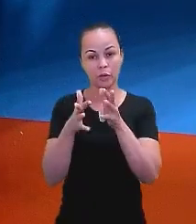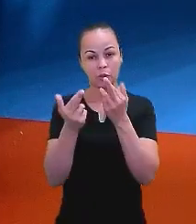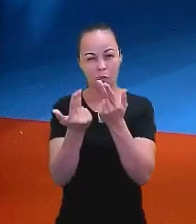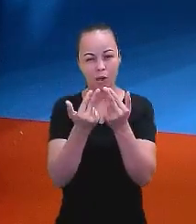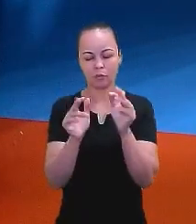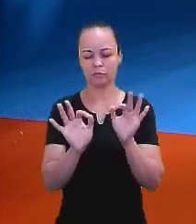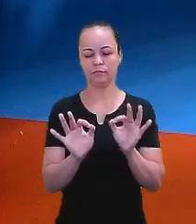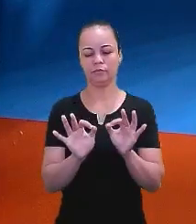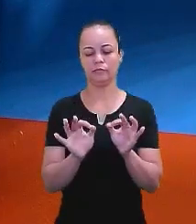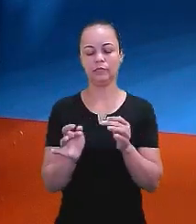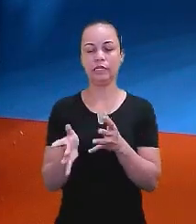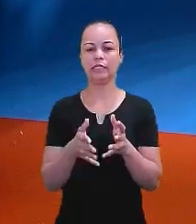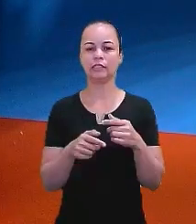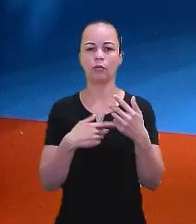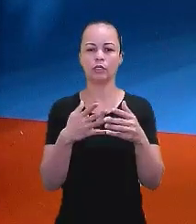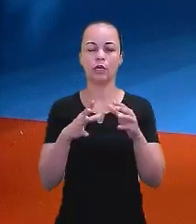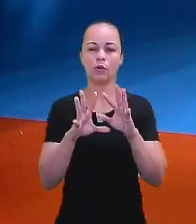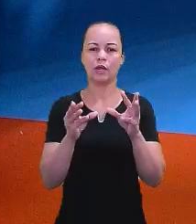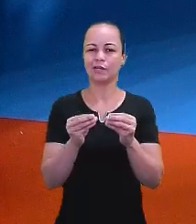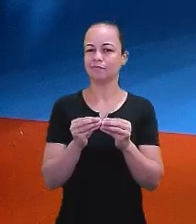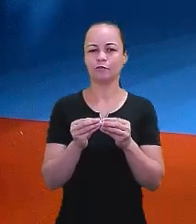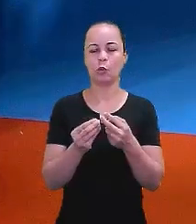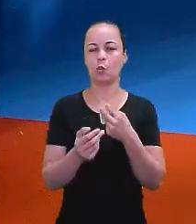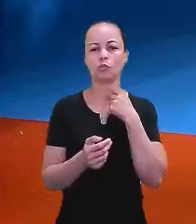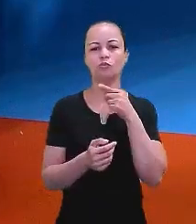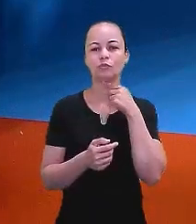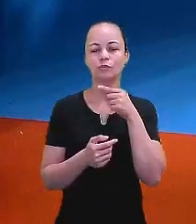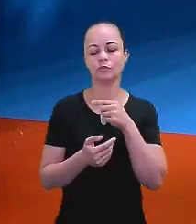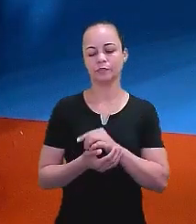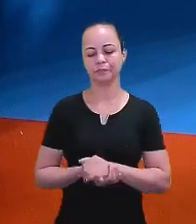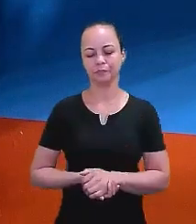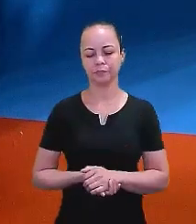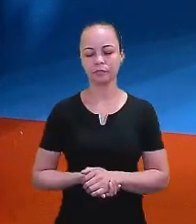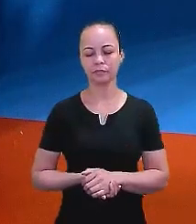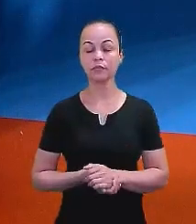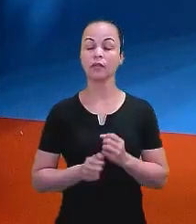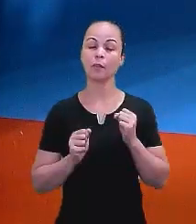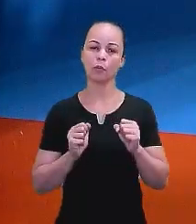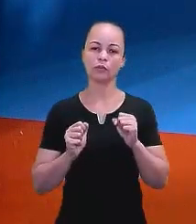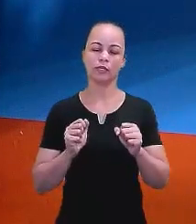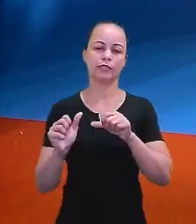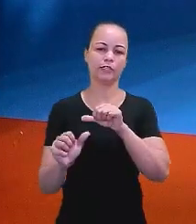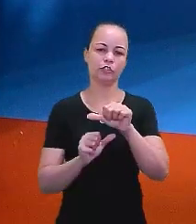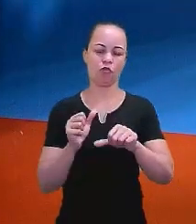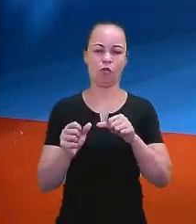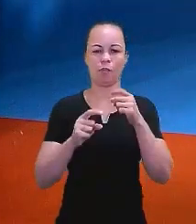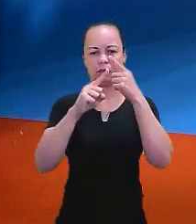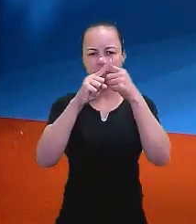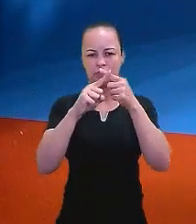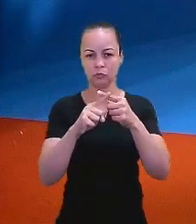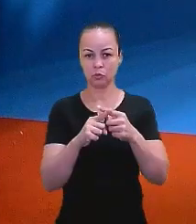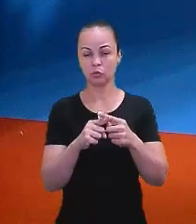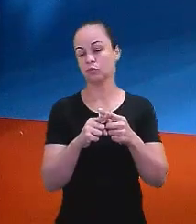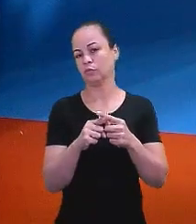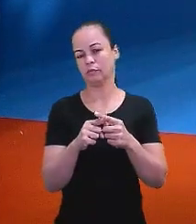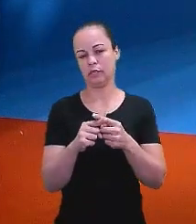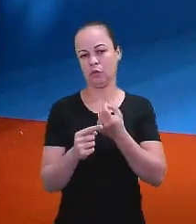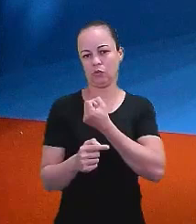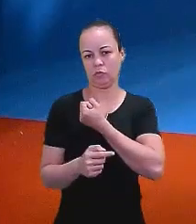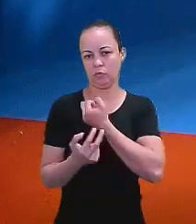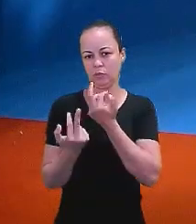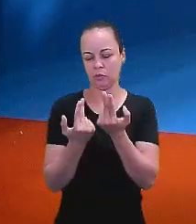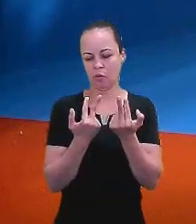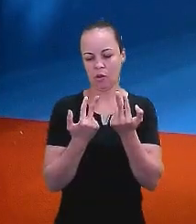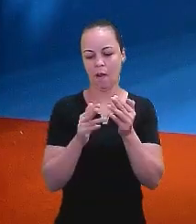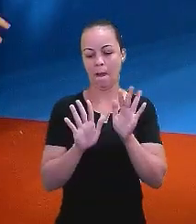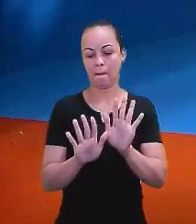fração equivalente e irredutível, tá? Eu poderia transformar se eu multiplicasse por algum número igual, tudo bem. Mas